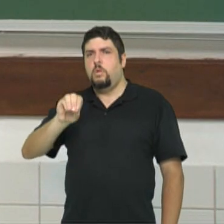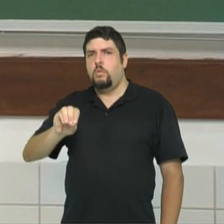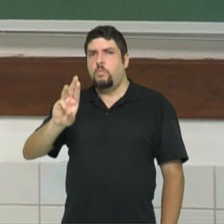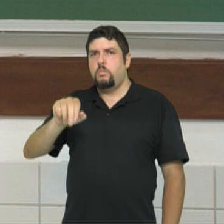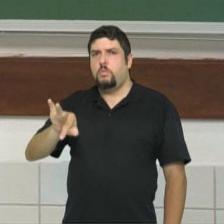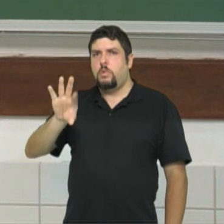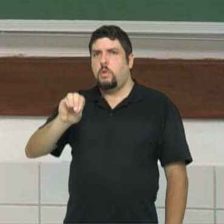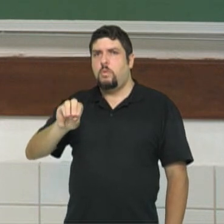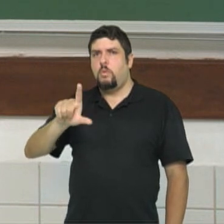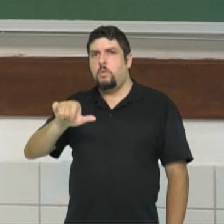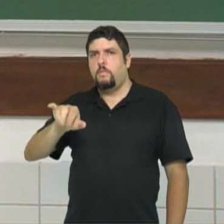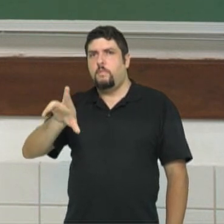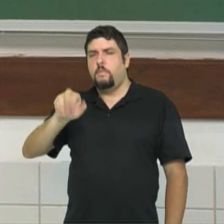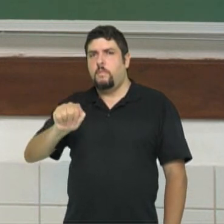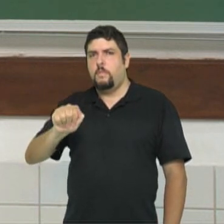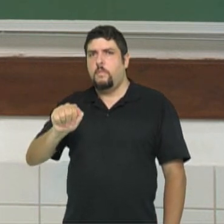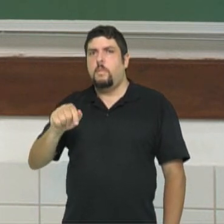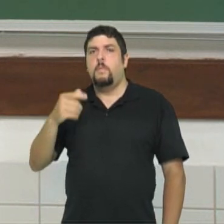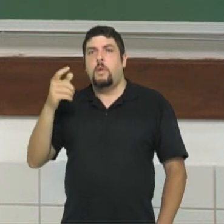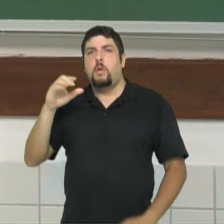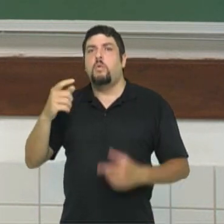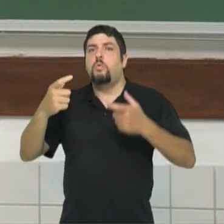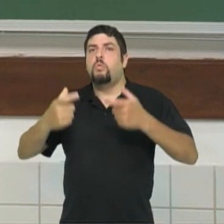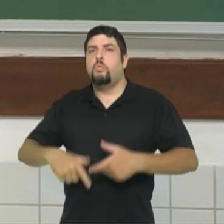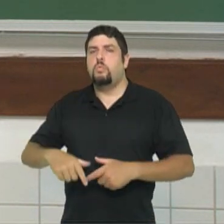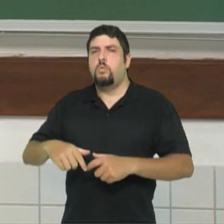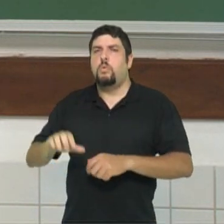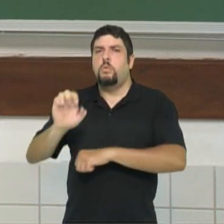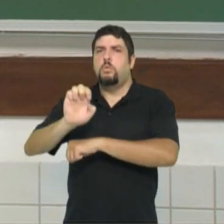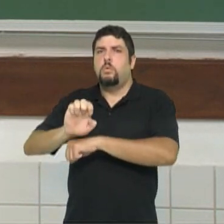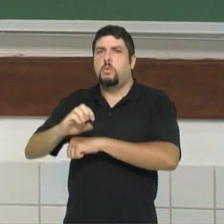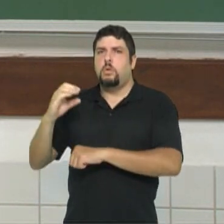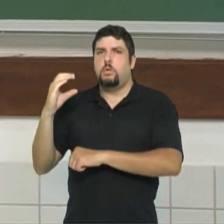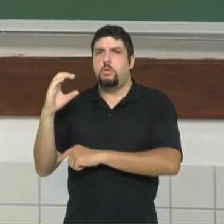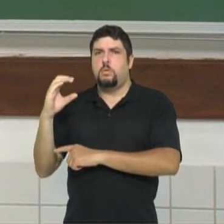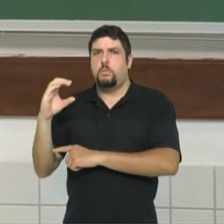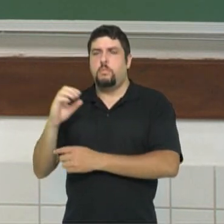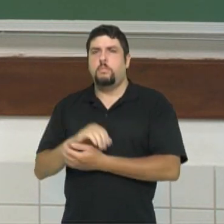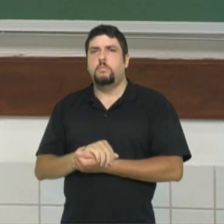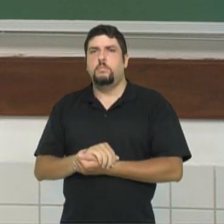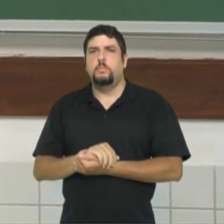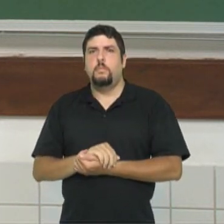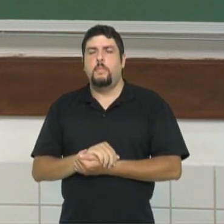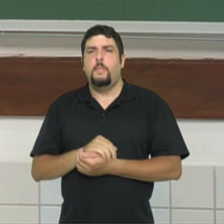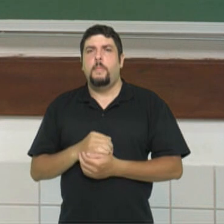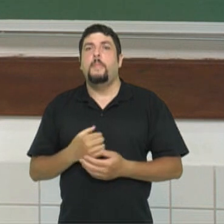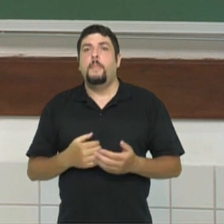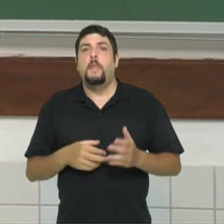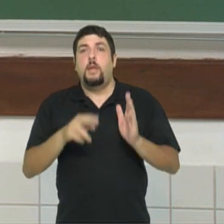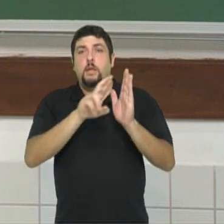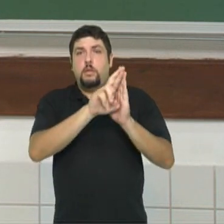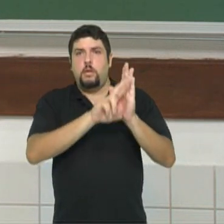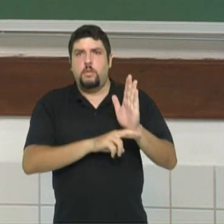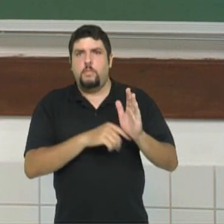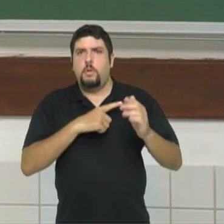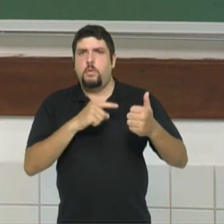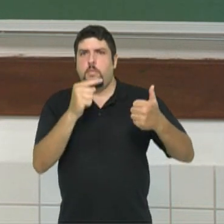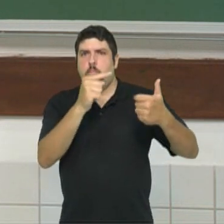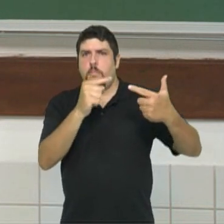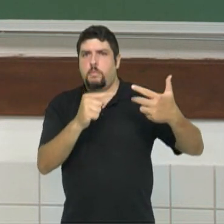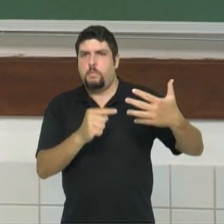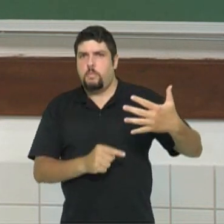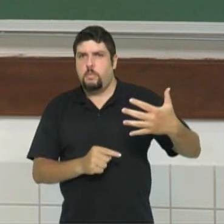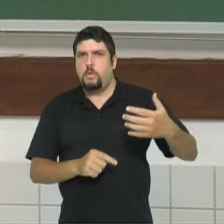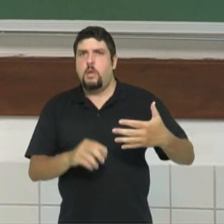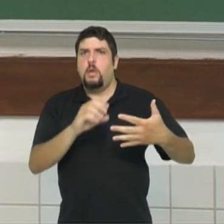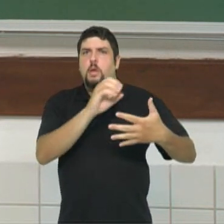um estudante que alcançou a nota 1000. Na hora da correção, você tem 5 competências, e cada competência dessa vale de 0